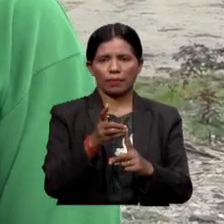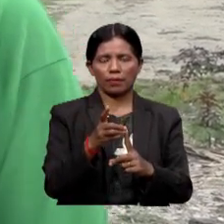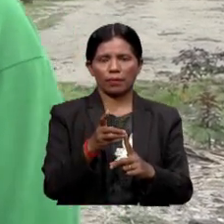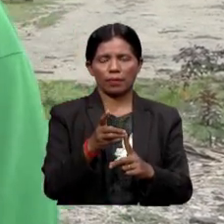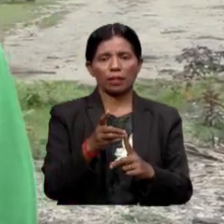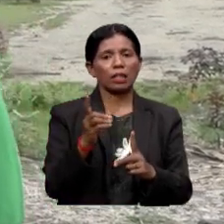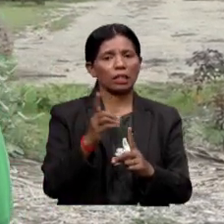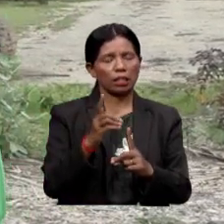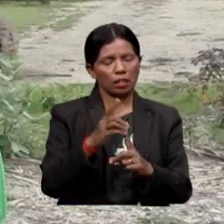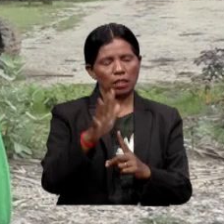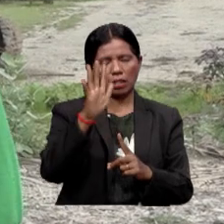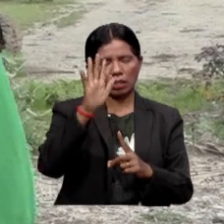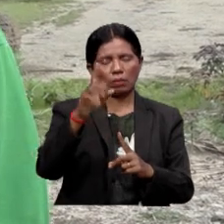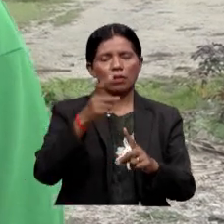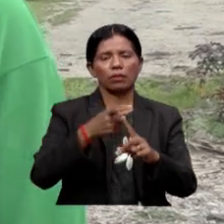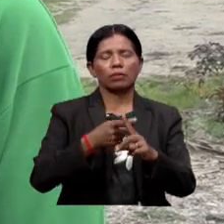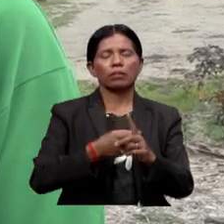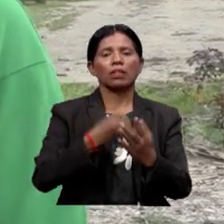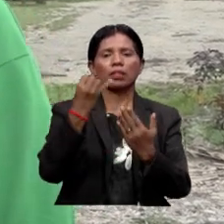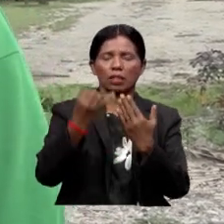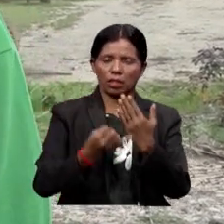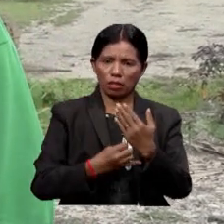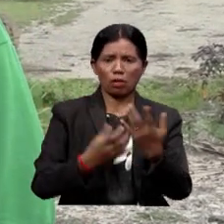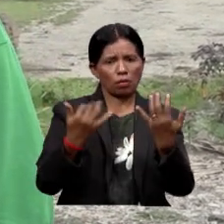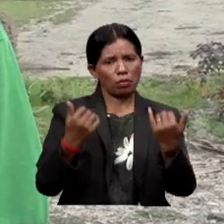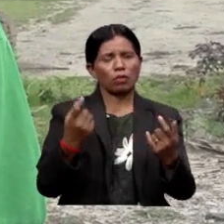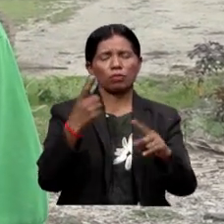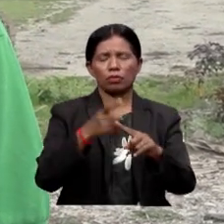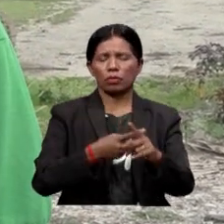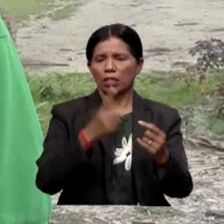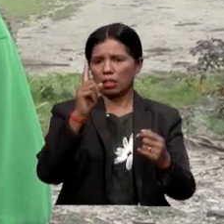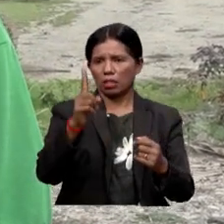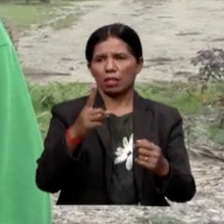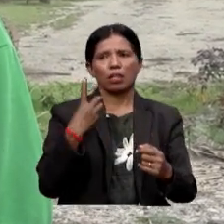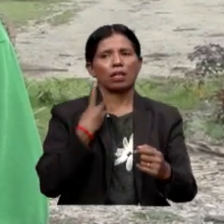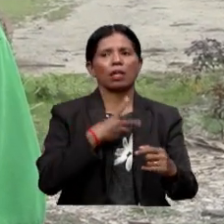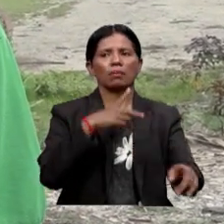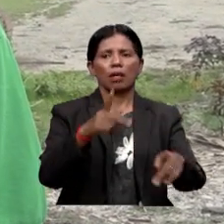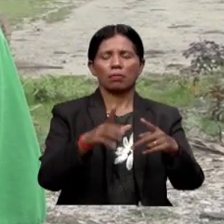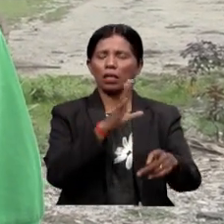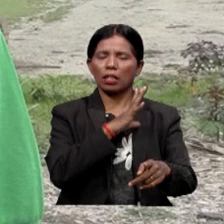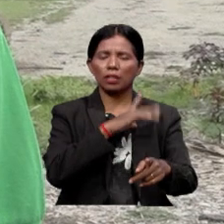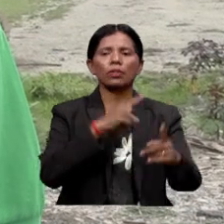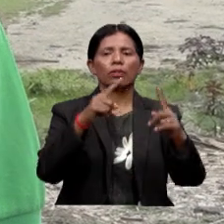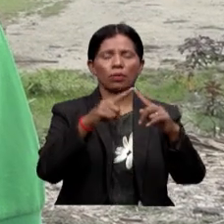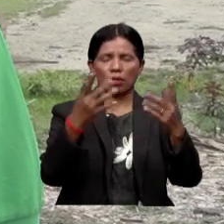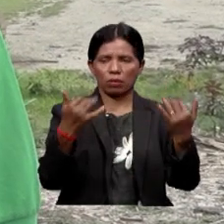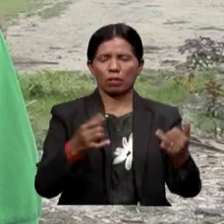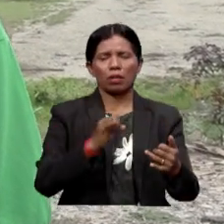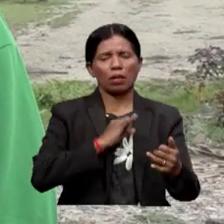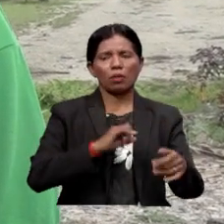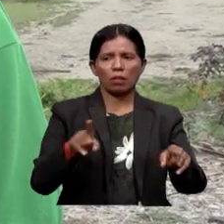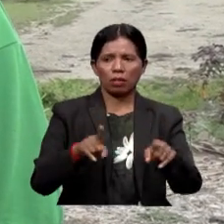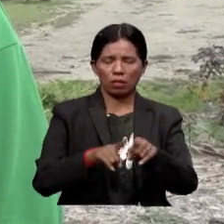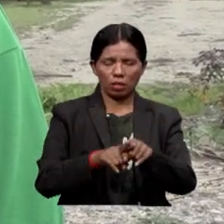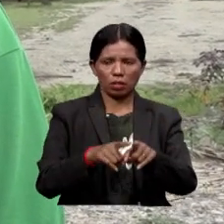iha data 5 di Janeiro agora to fulang idona agora ami mak komendadi mak hento agora ne ma hau nudar